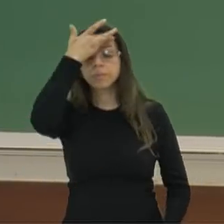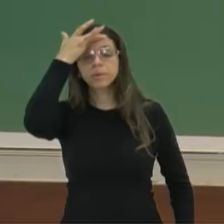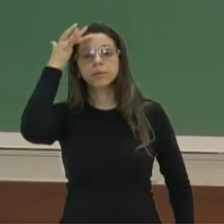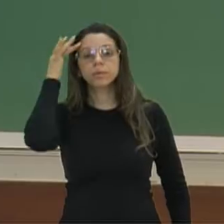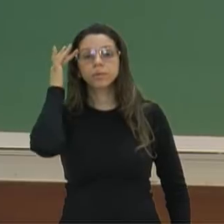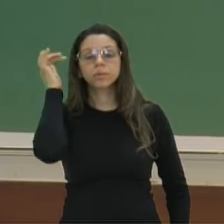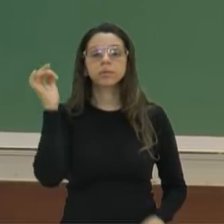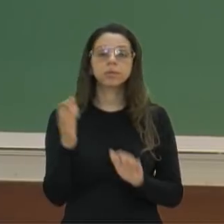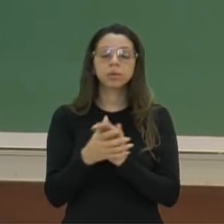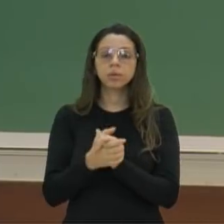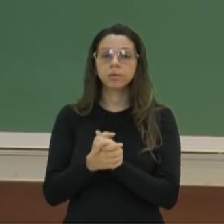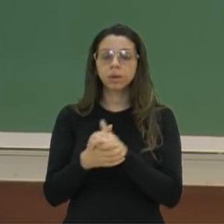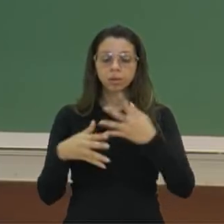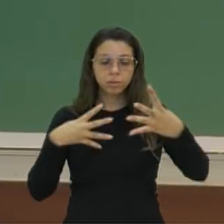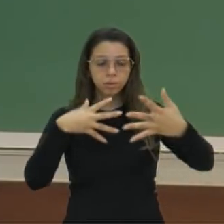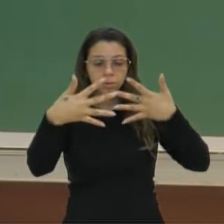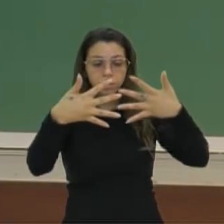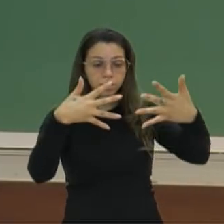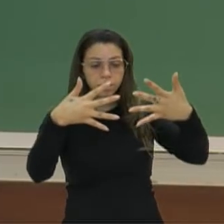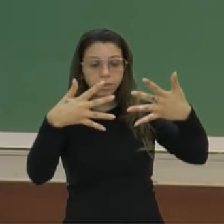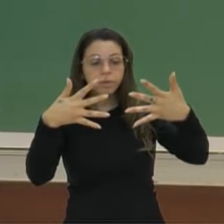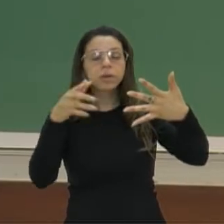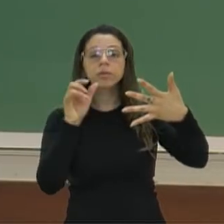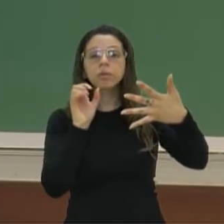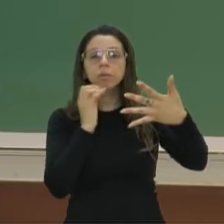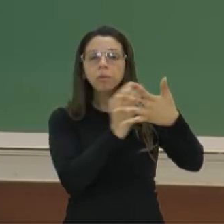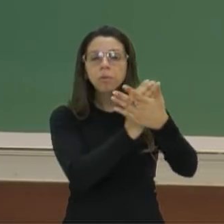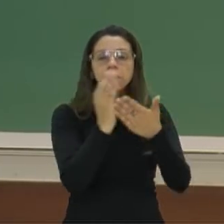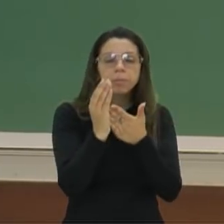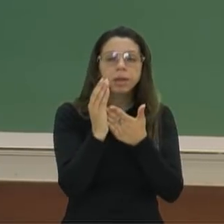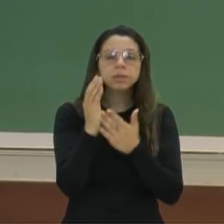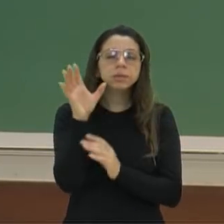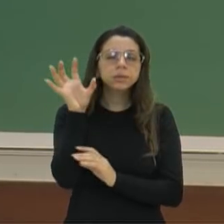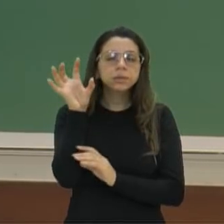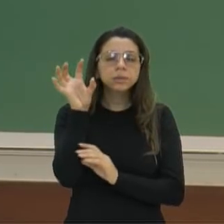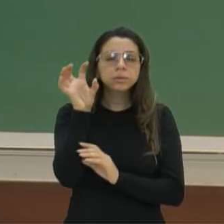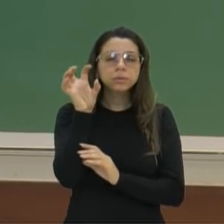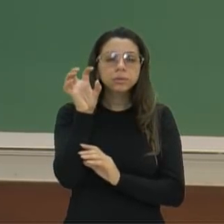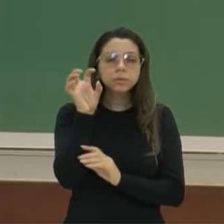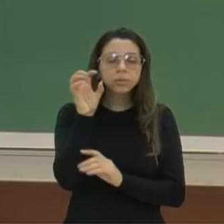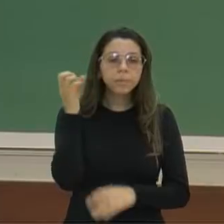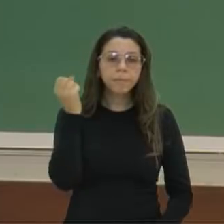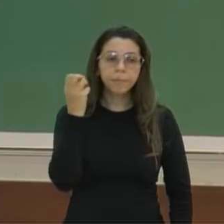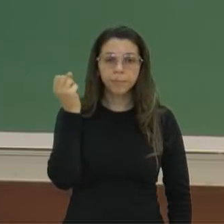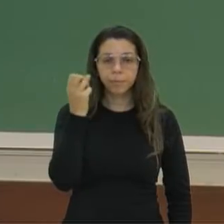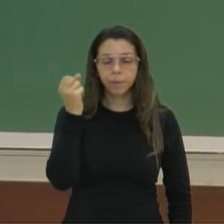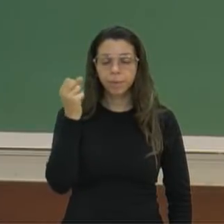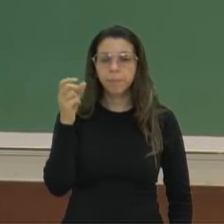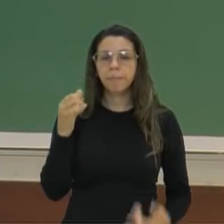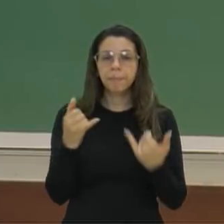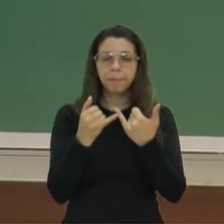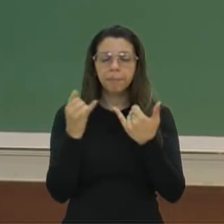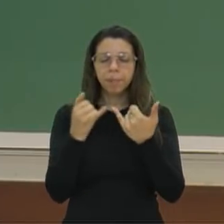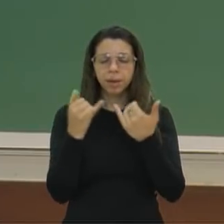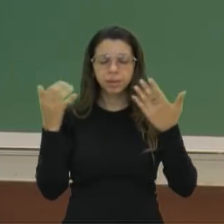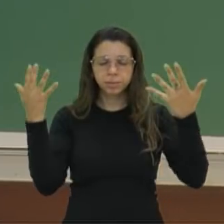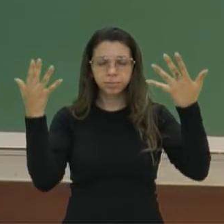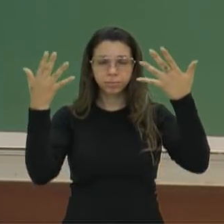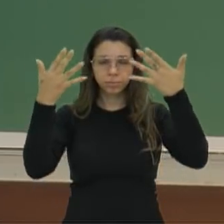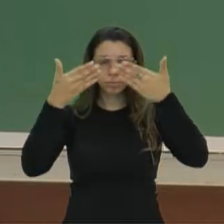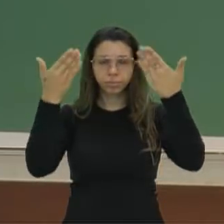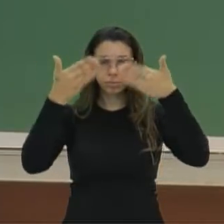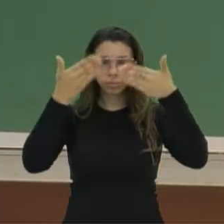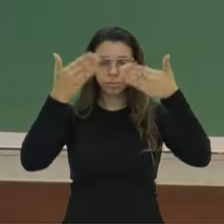ficando esbranquiçada, leitosa, e a pessoa vai ver como se tivesse uma névoa branca nos